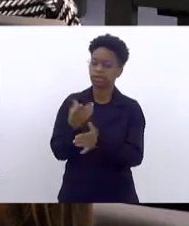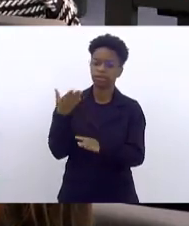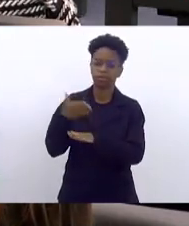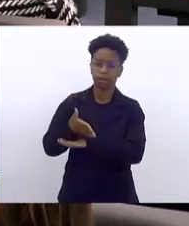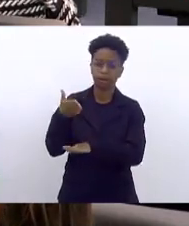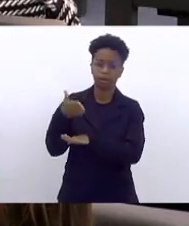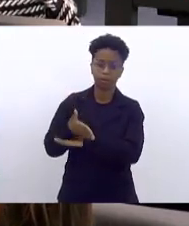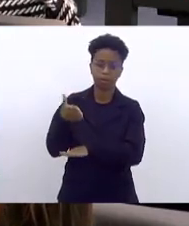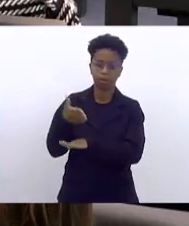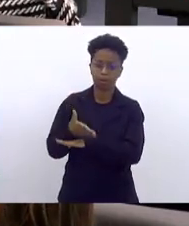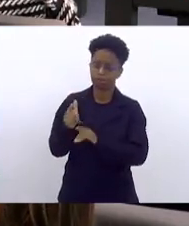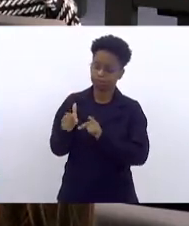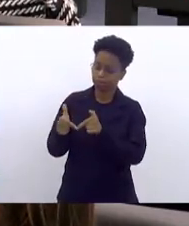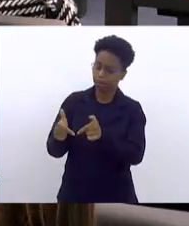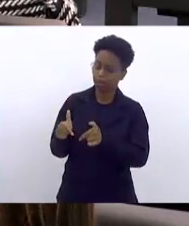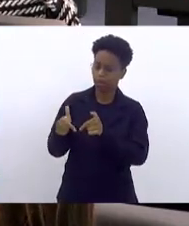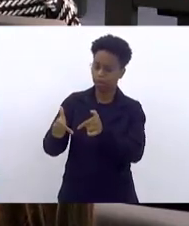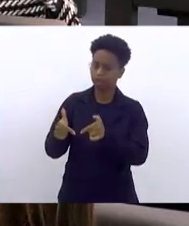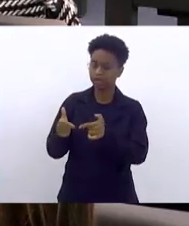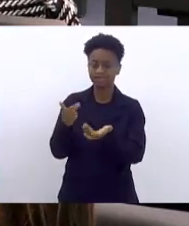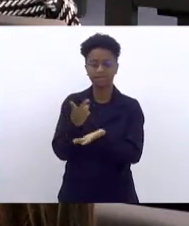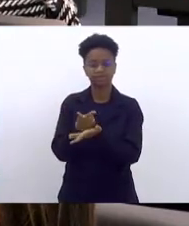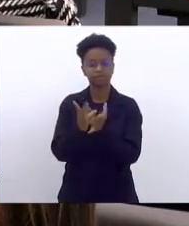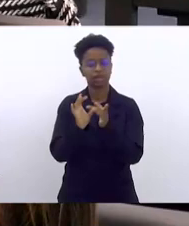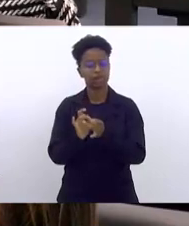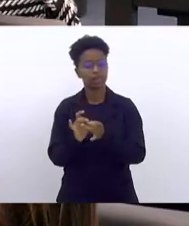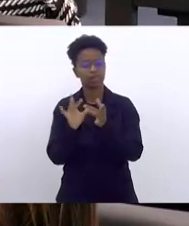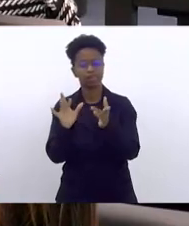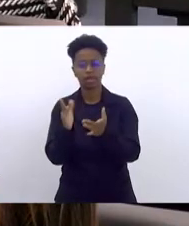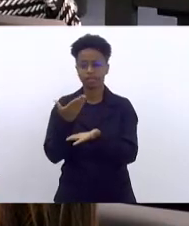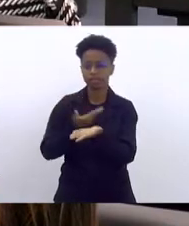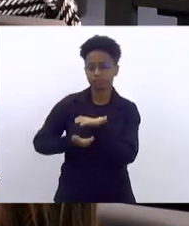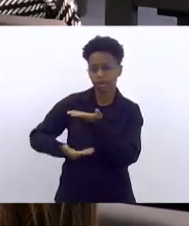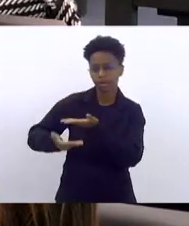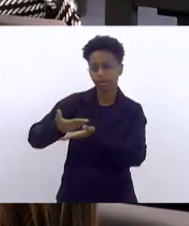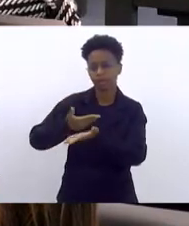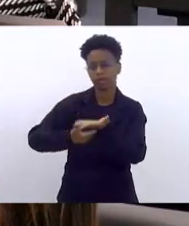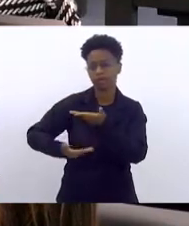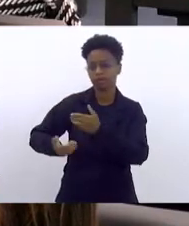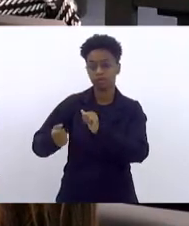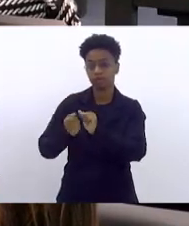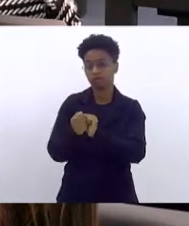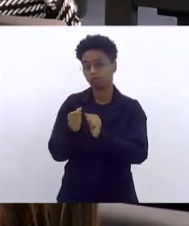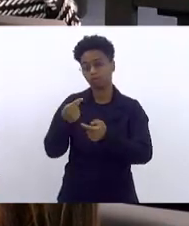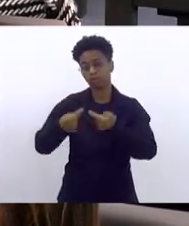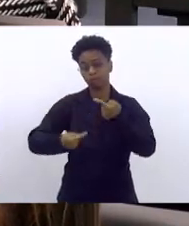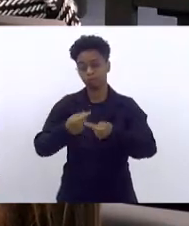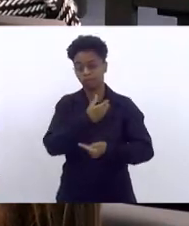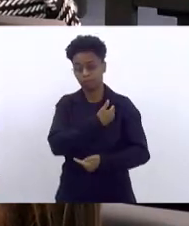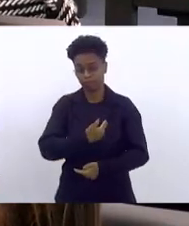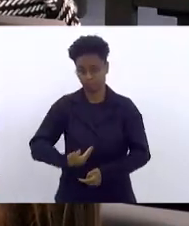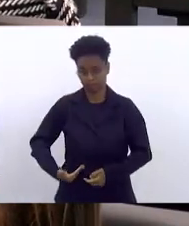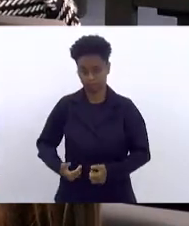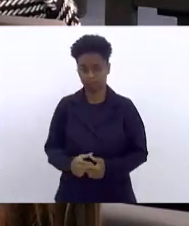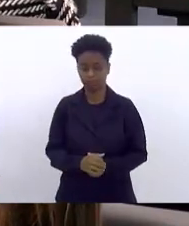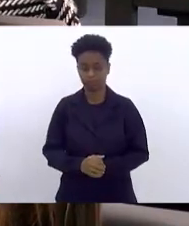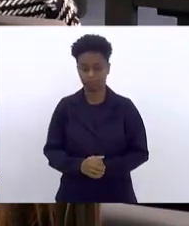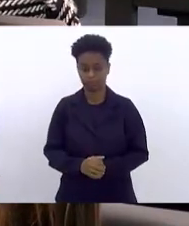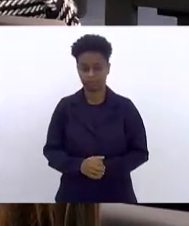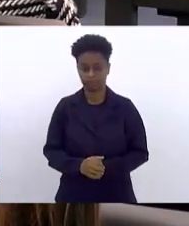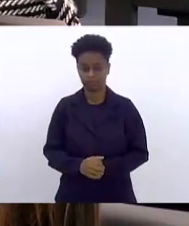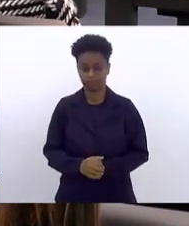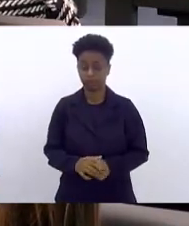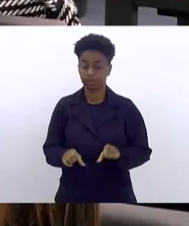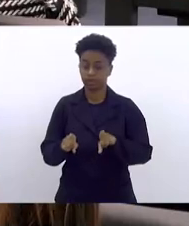sempre atuante sempre disposto a colaborar com as políticas públicas e